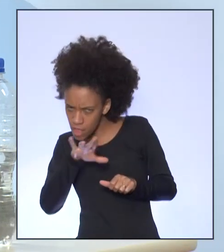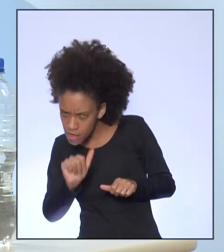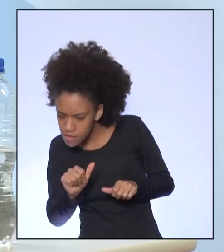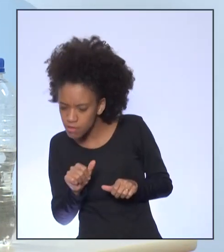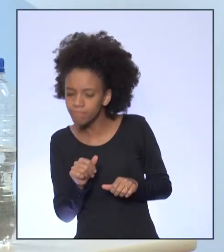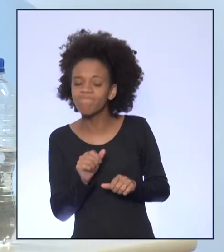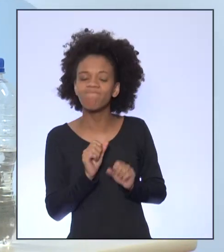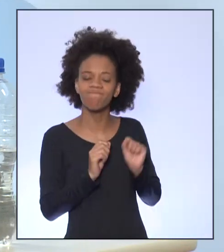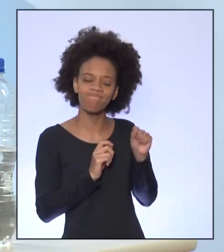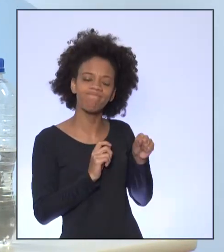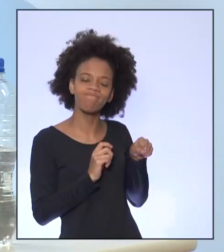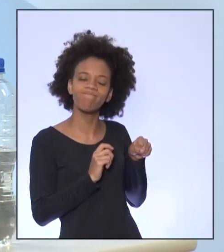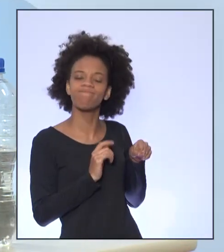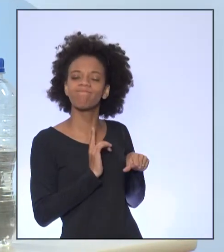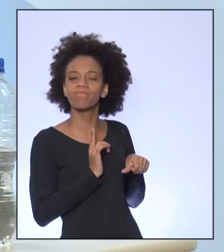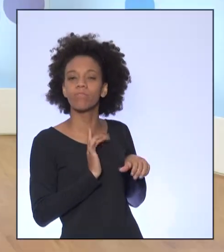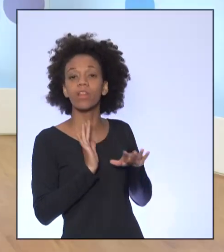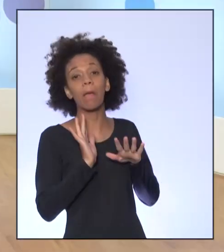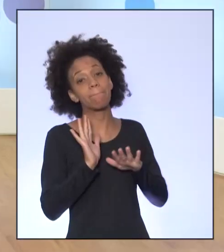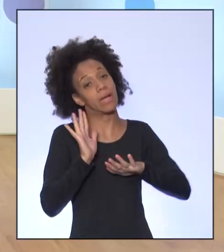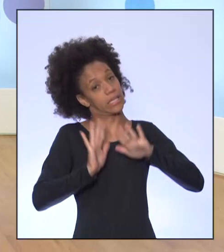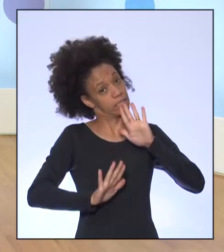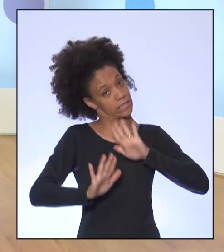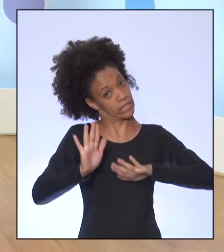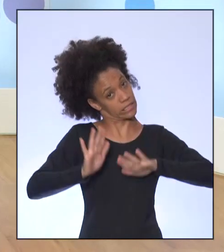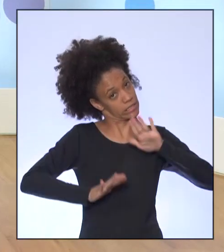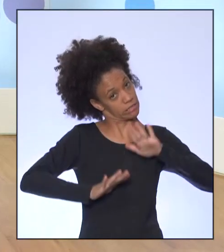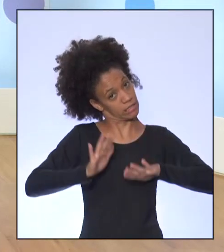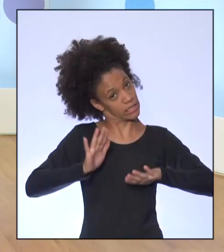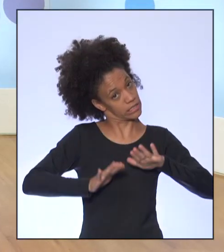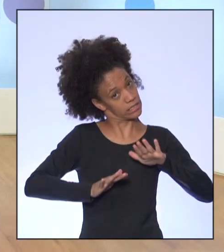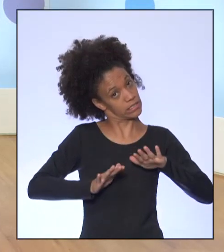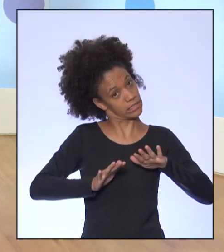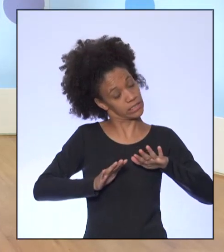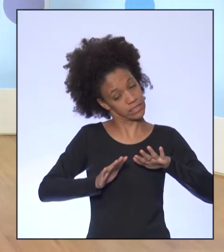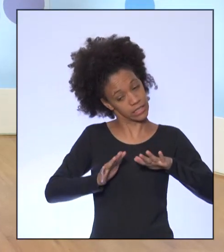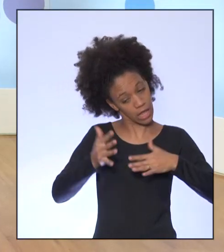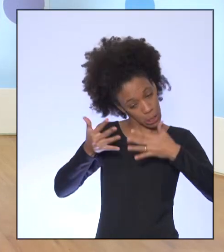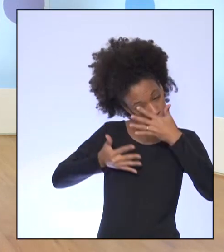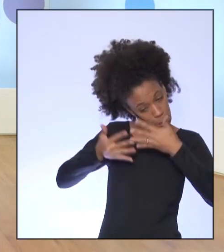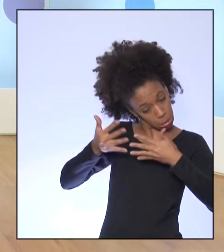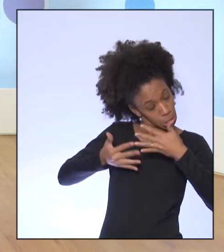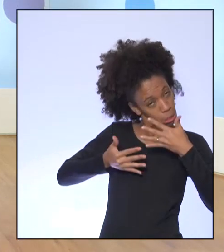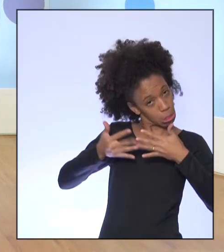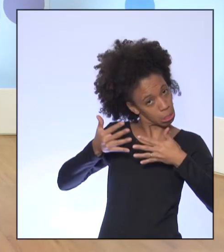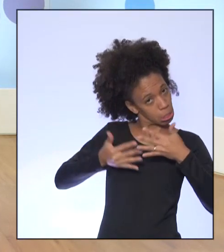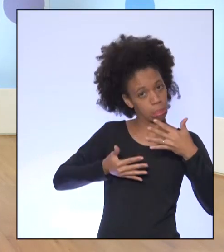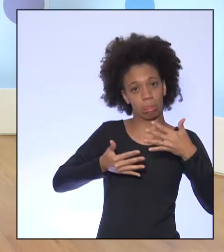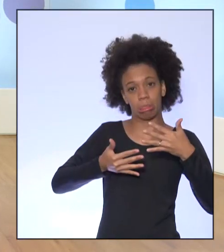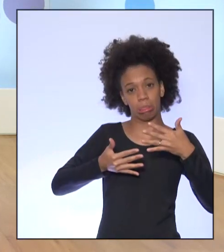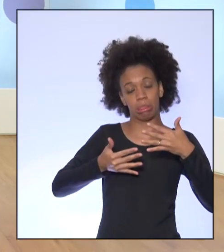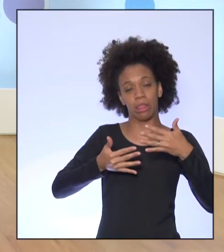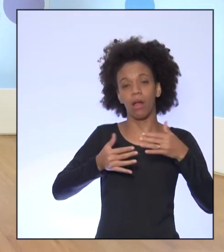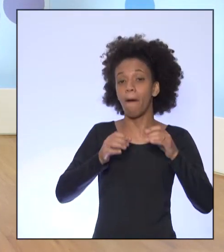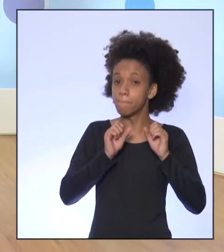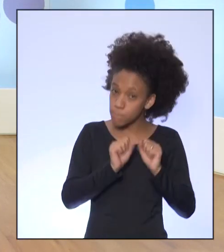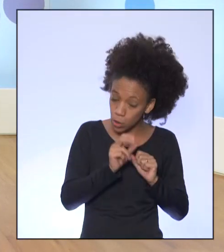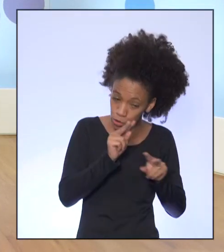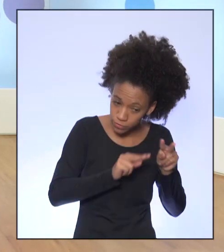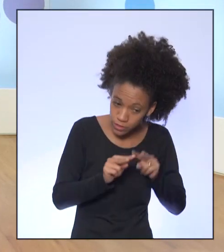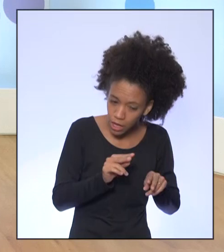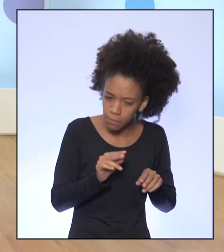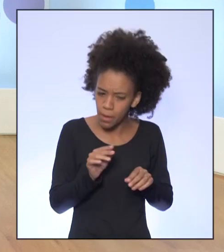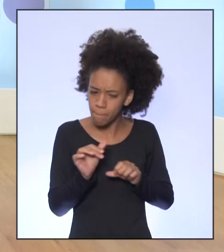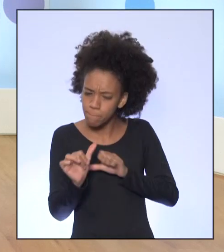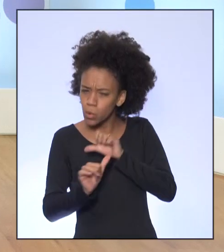Sim, tem. Tem, mas às vezes as evidências elas não são visíveis, né? As evidências elas podem ser mudança de